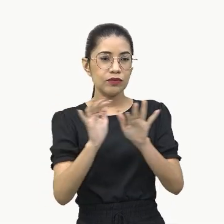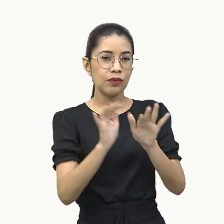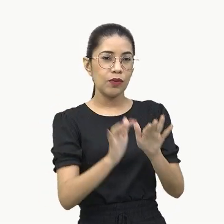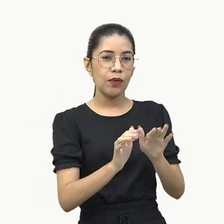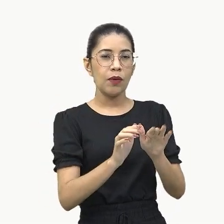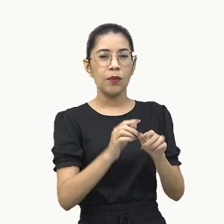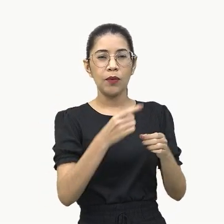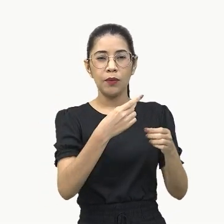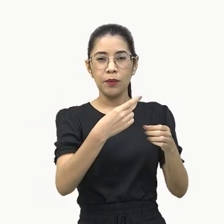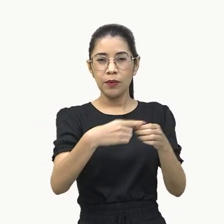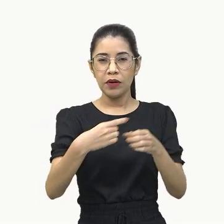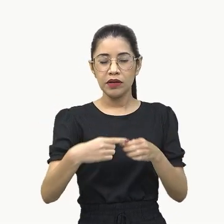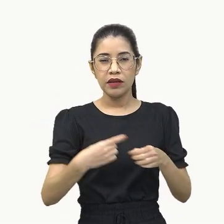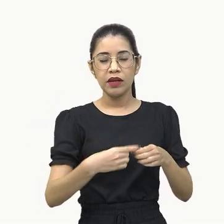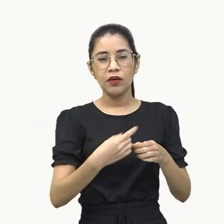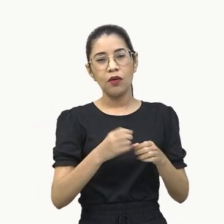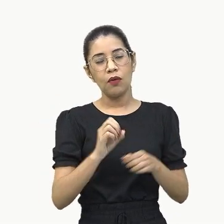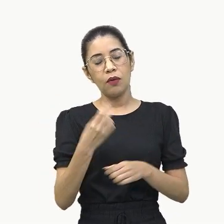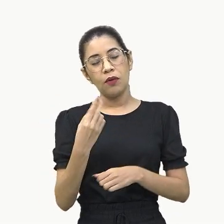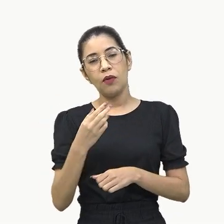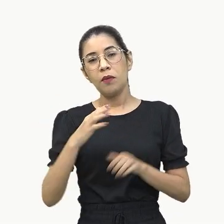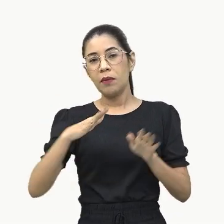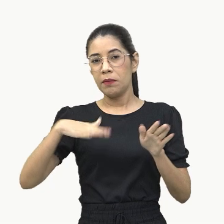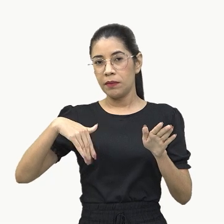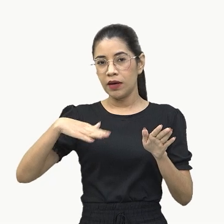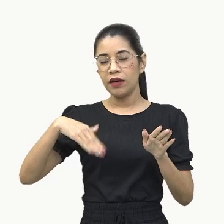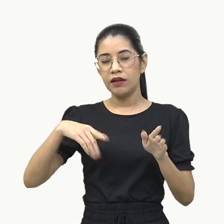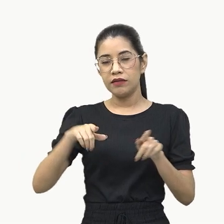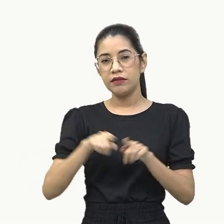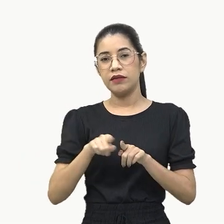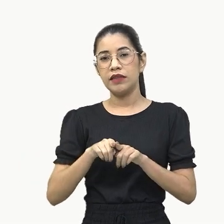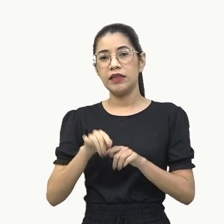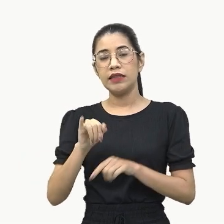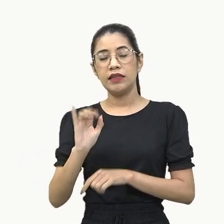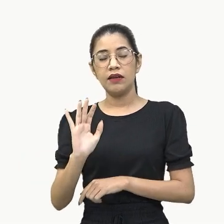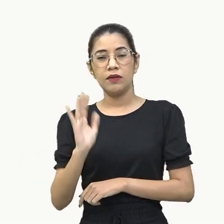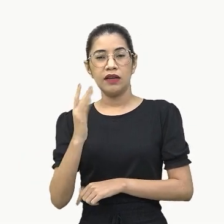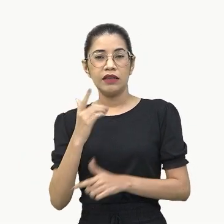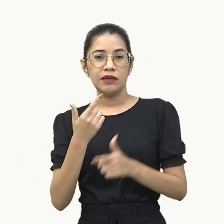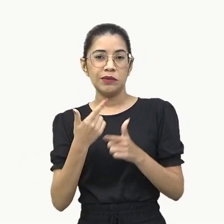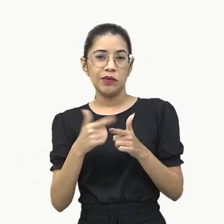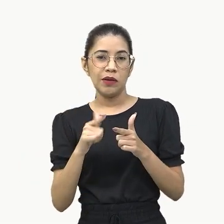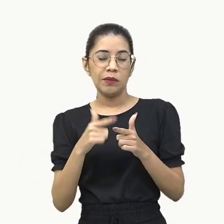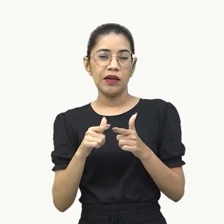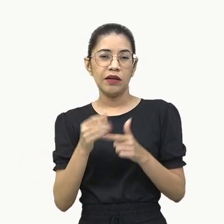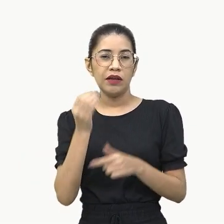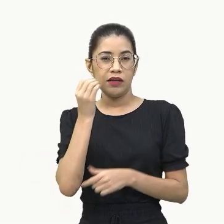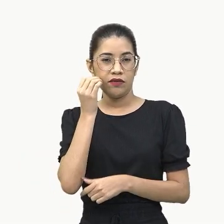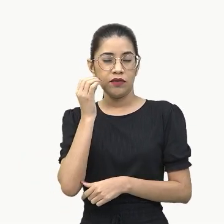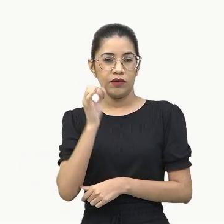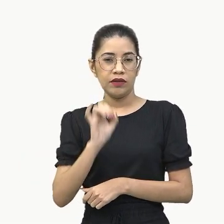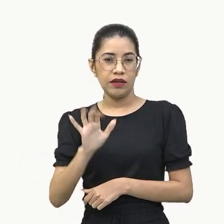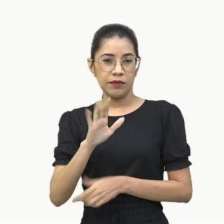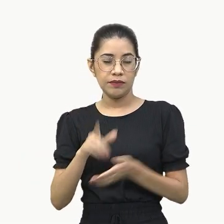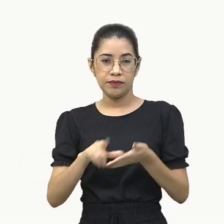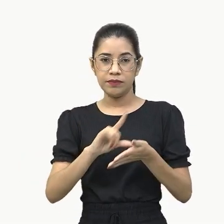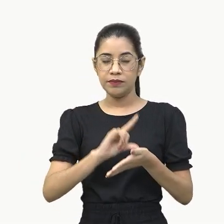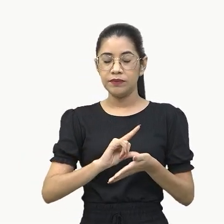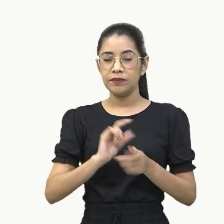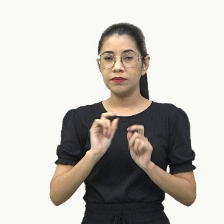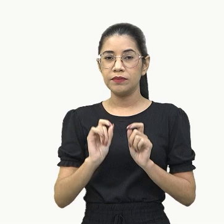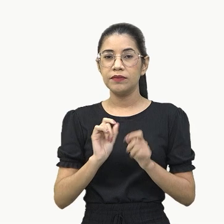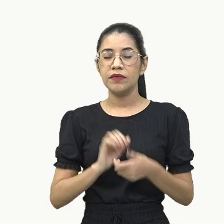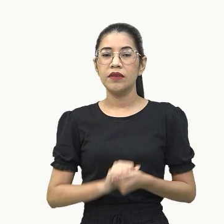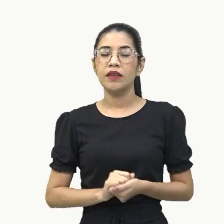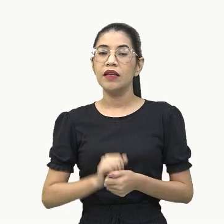interior de praia ou até mesmo quando acontec os problemas que a gente verificou na imagem anterior né tanto